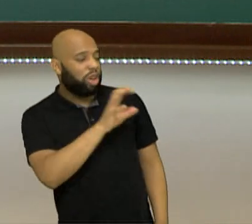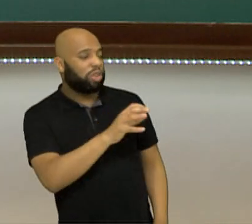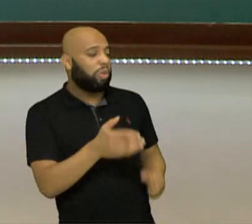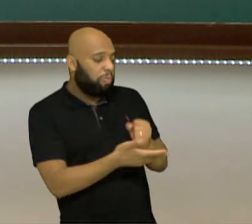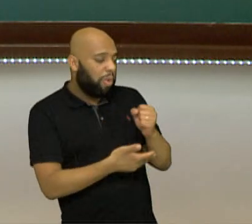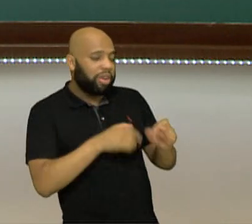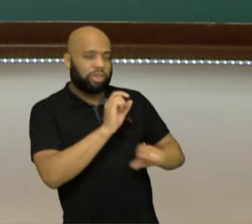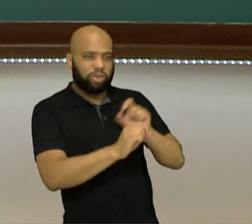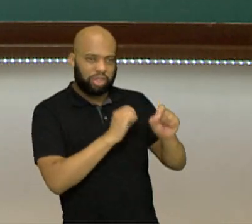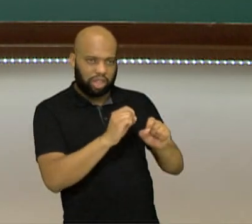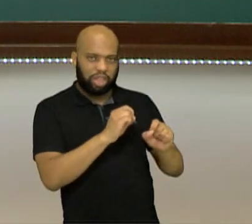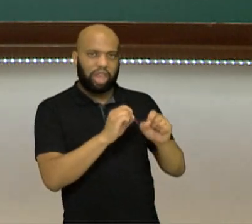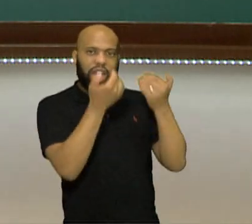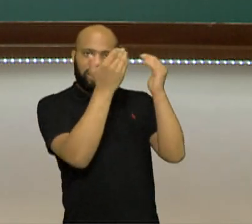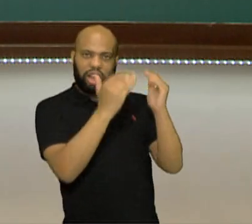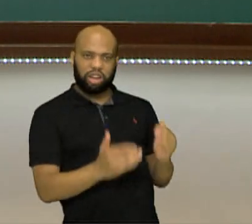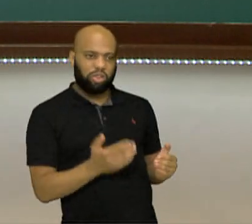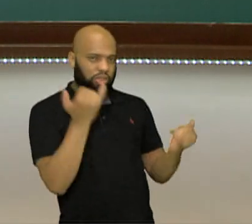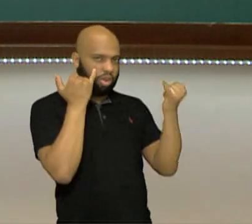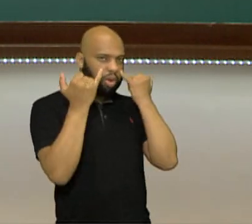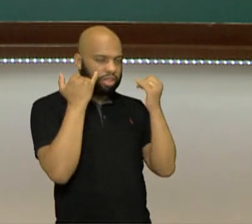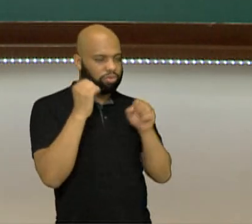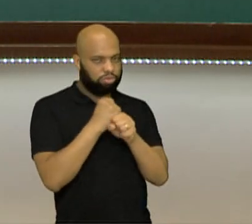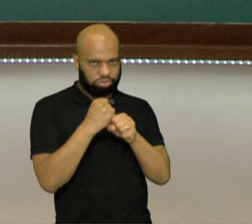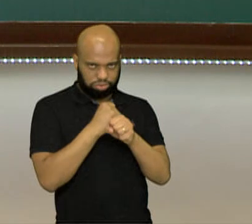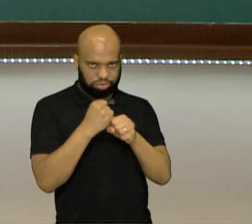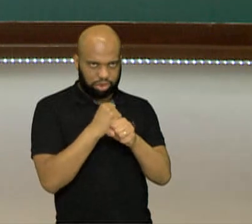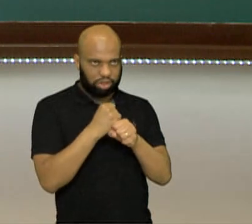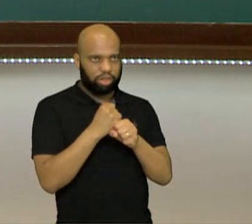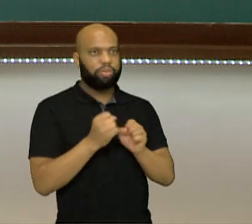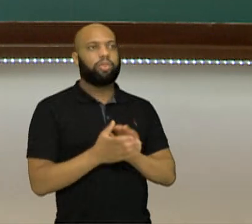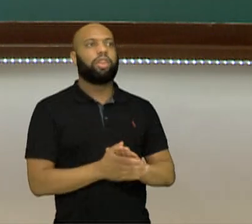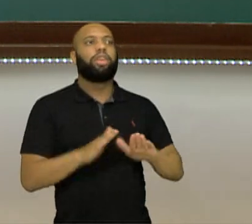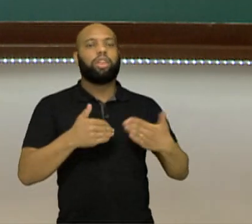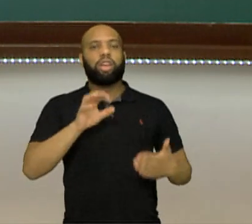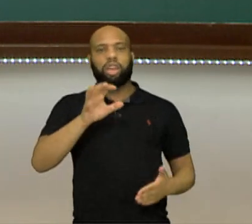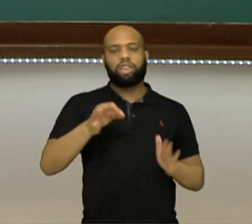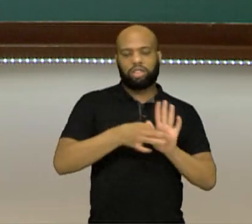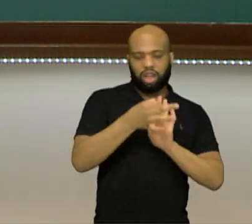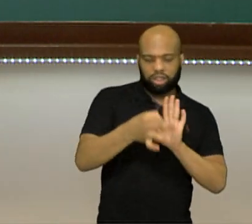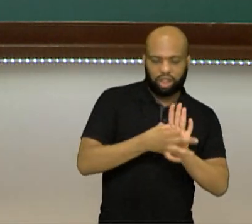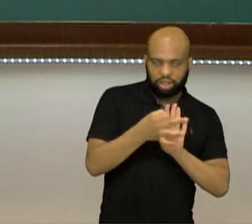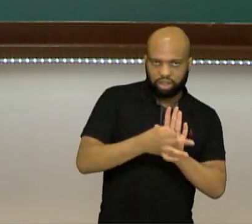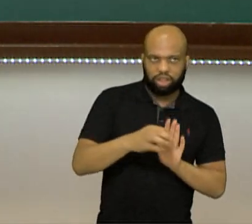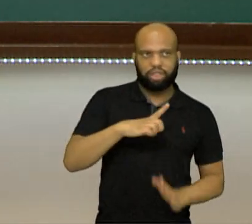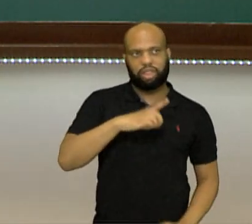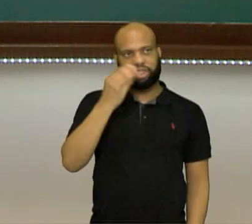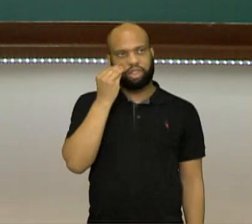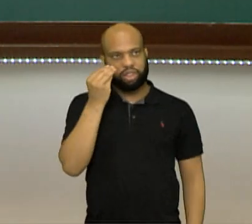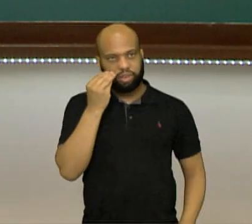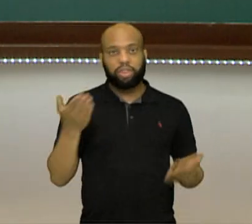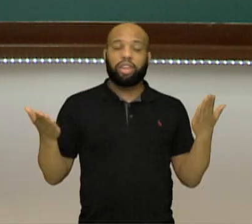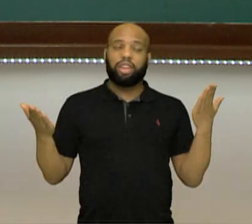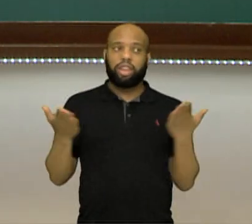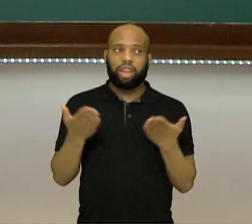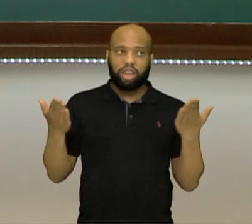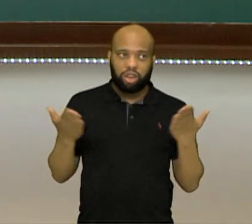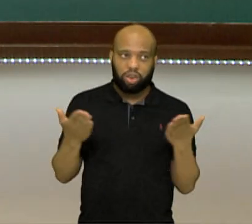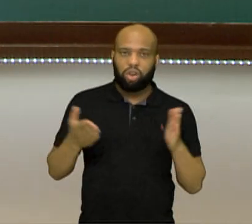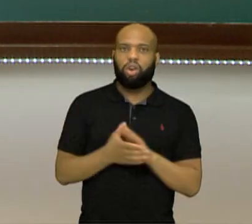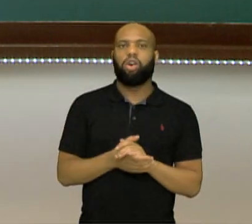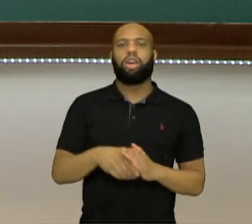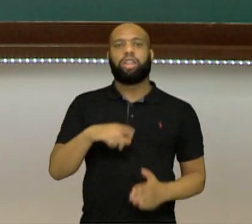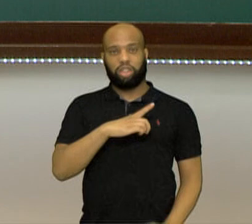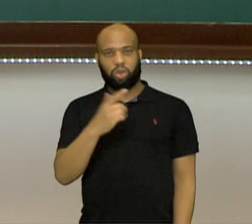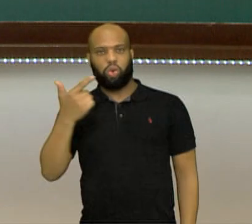analisou os dados dos últimos anos? Tudo isso. Isso são argumentos que tem que buscar. Então agora, para a